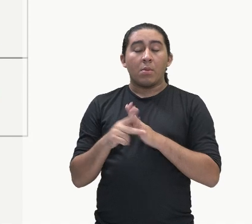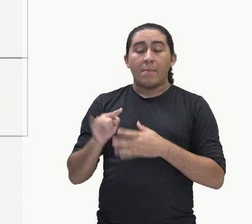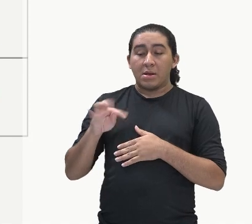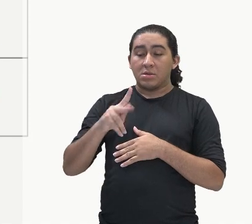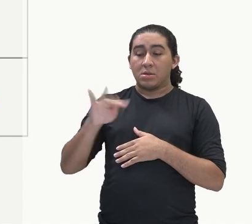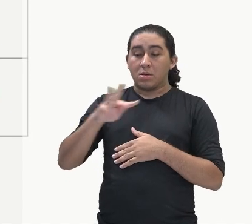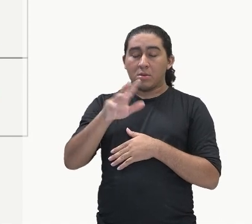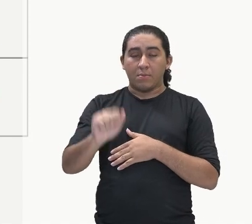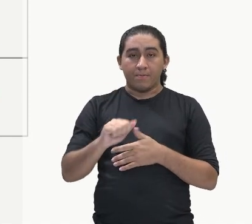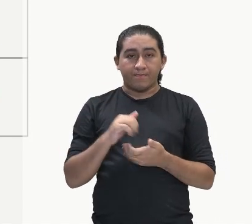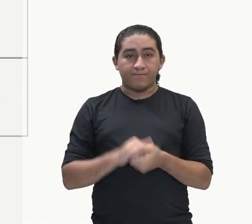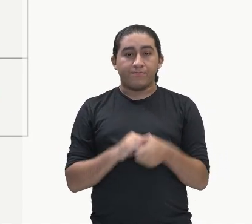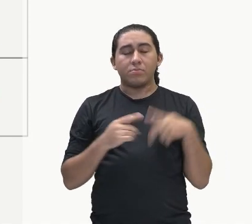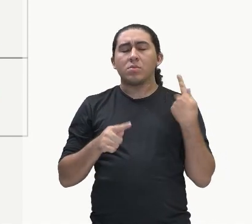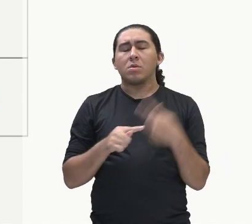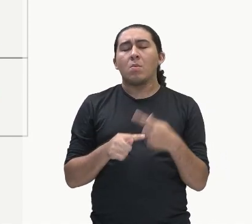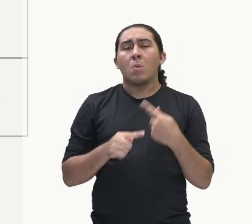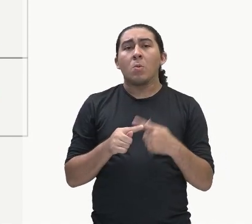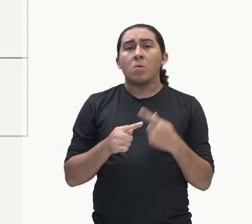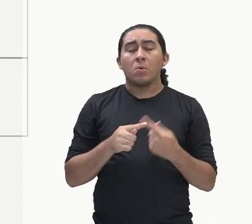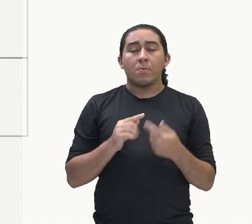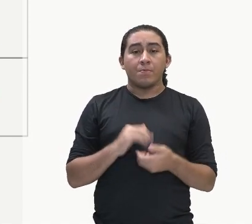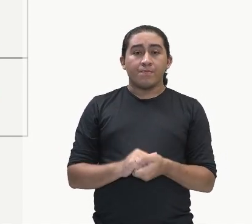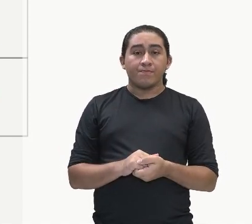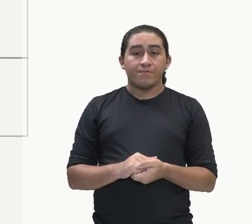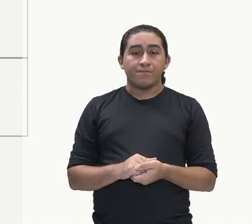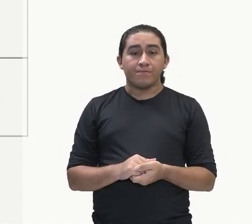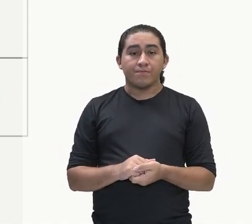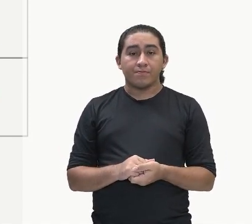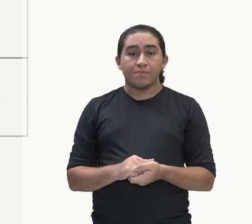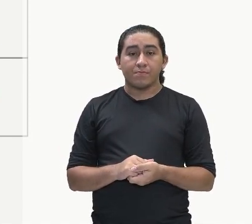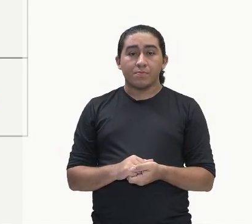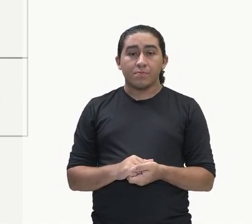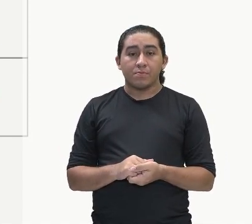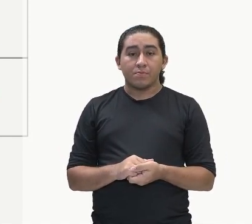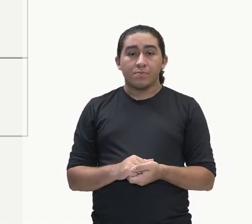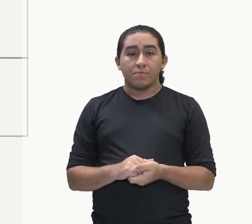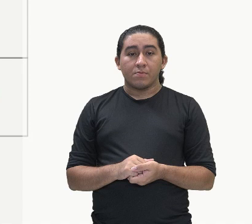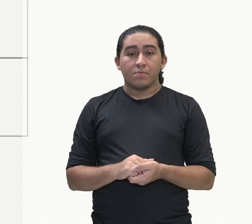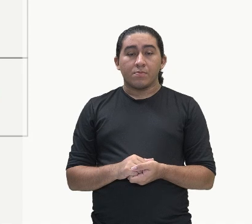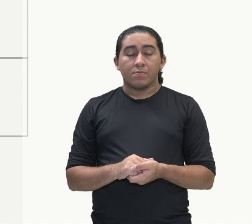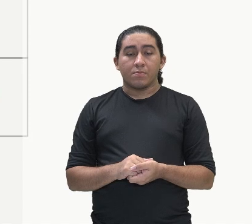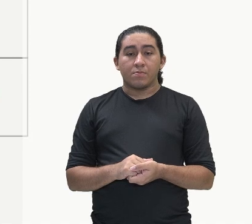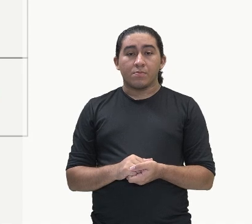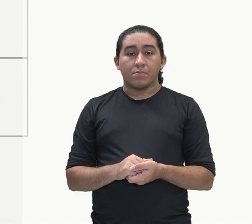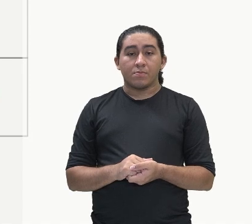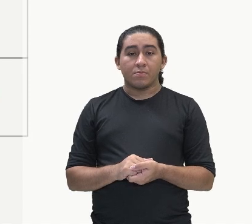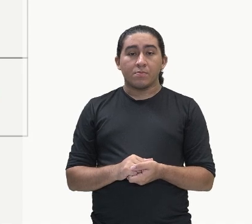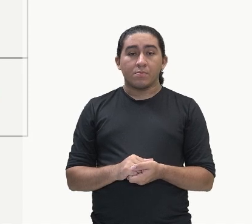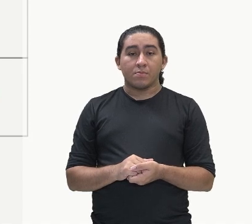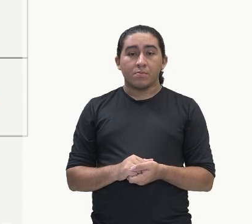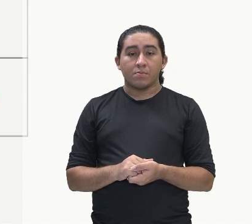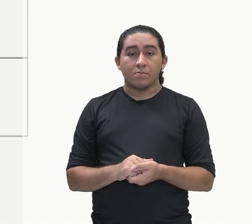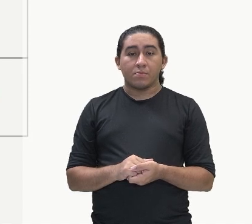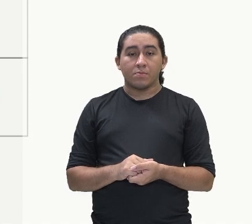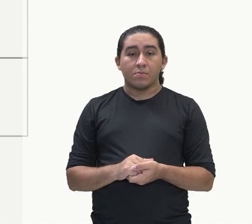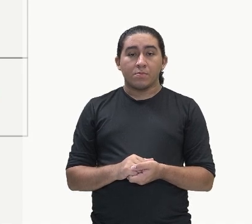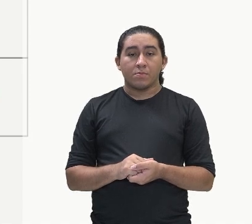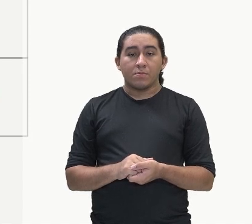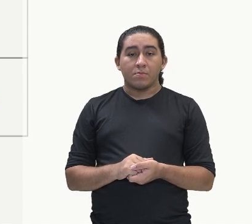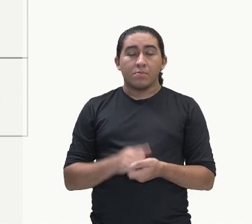parassintética. Por quê? Se eu tirar o i, vai ficar o